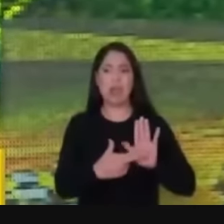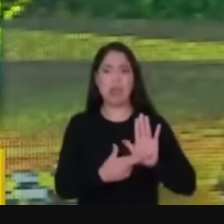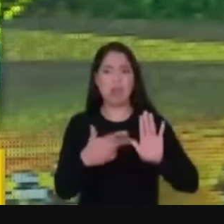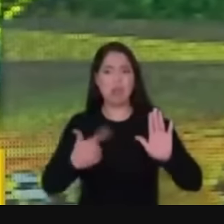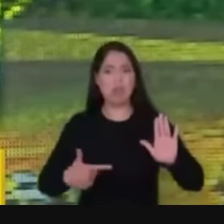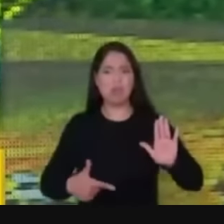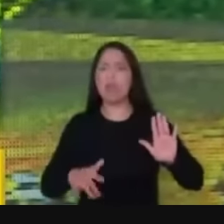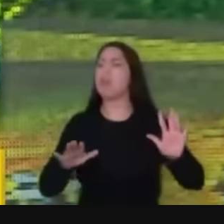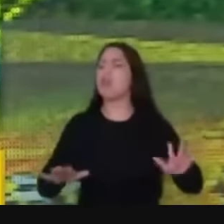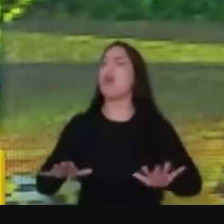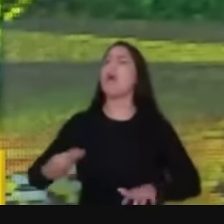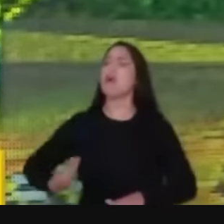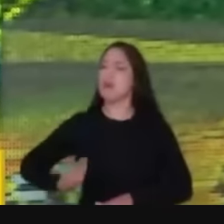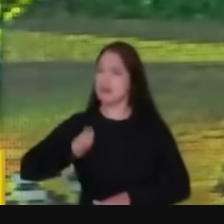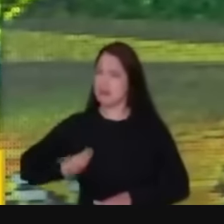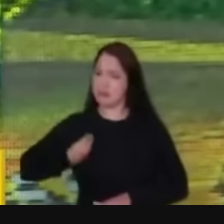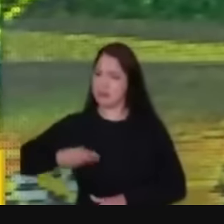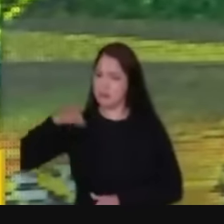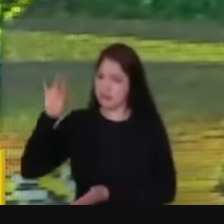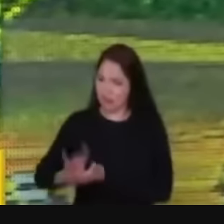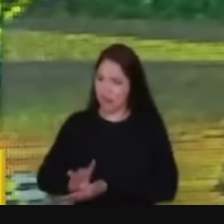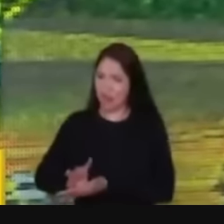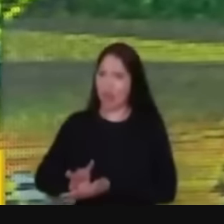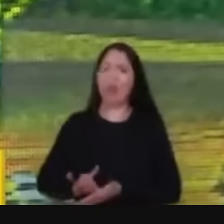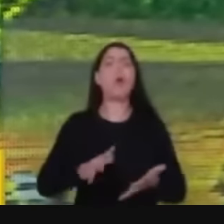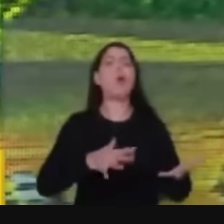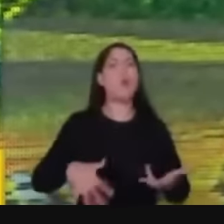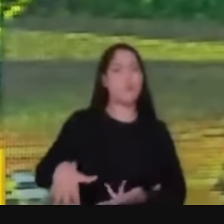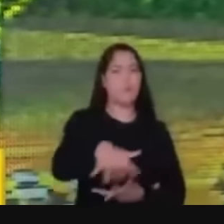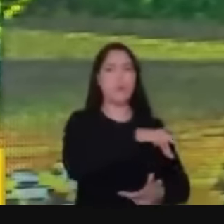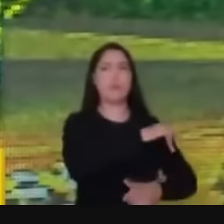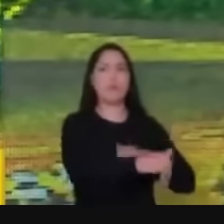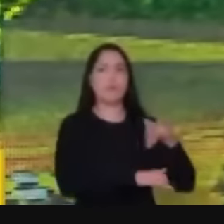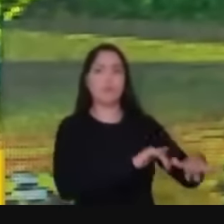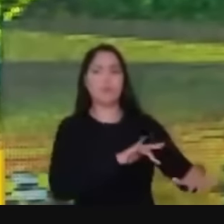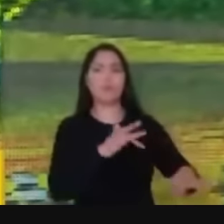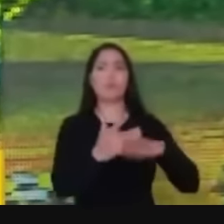mundo real deve valer para o mundo virtual.